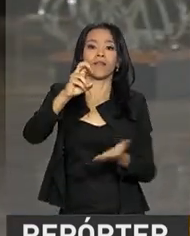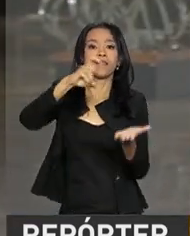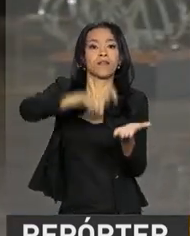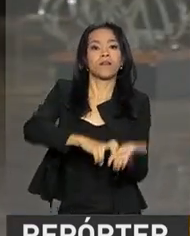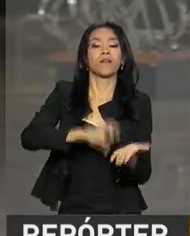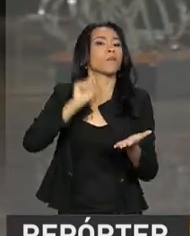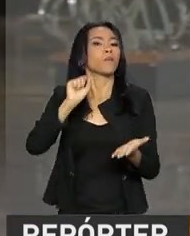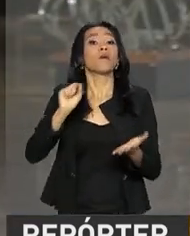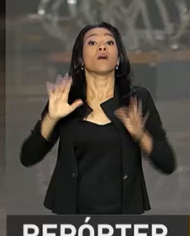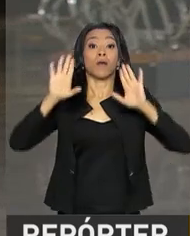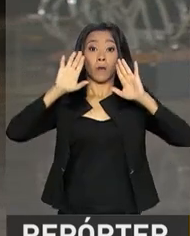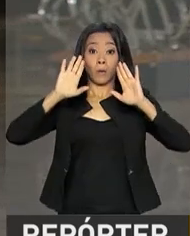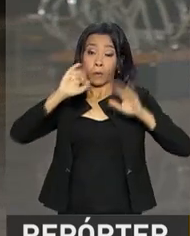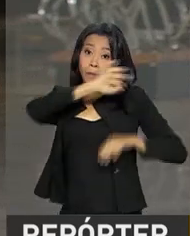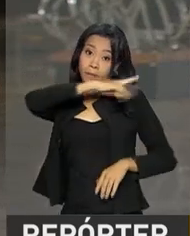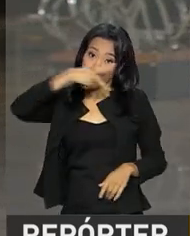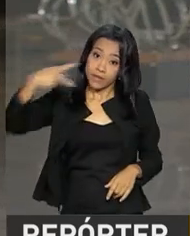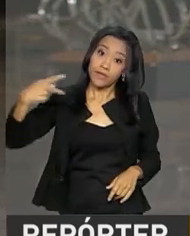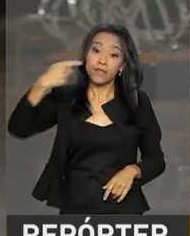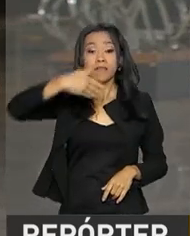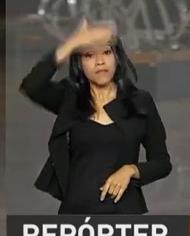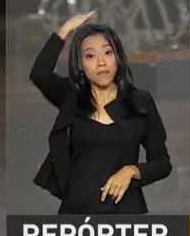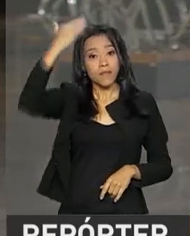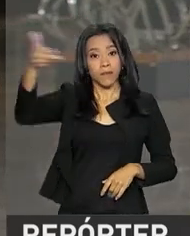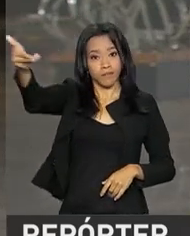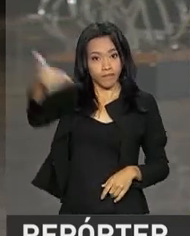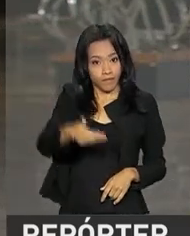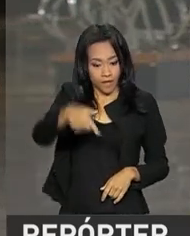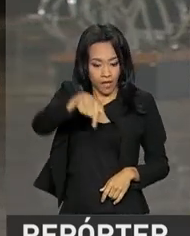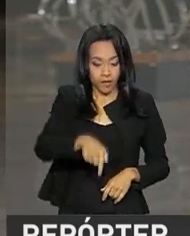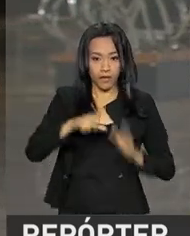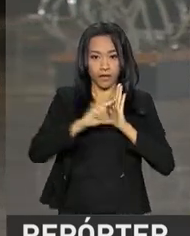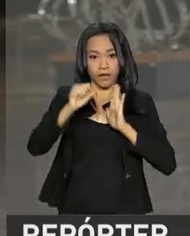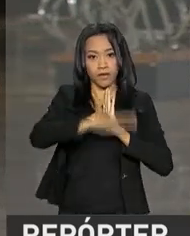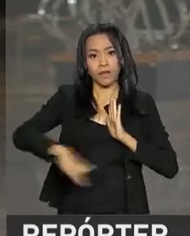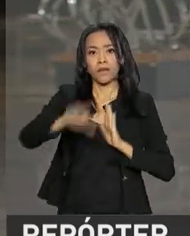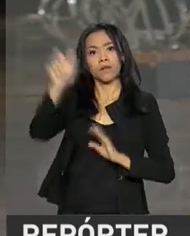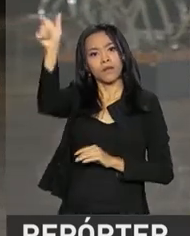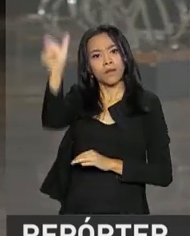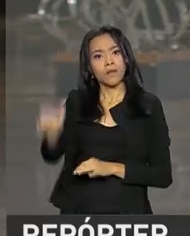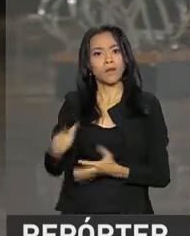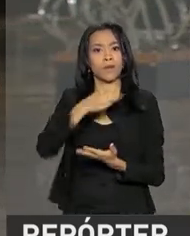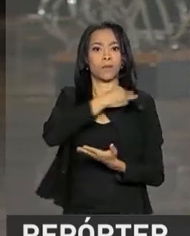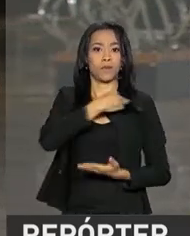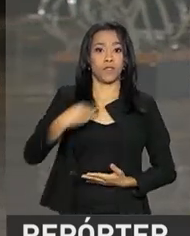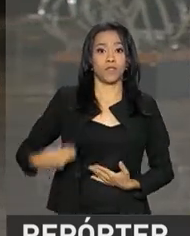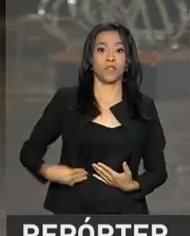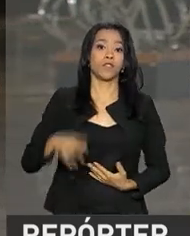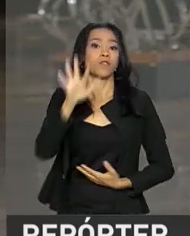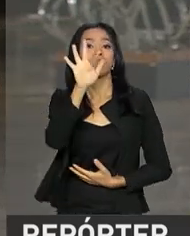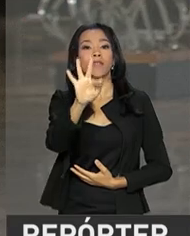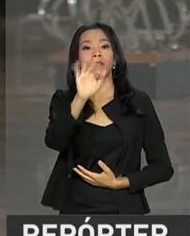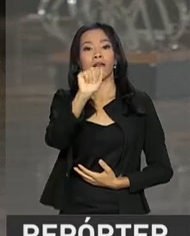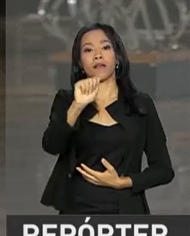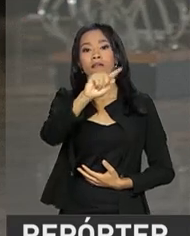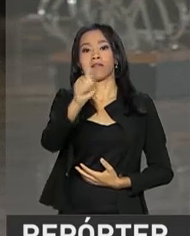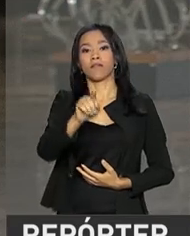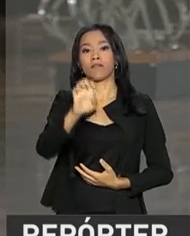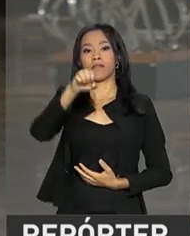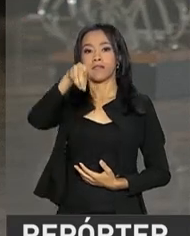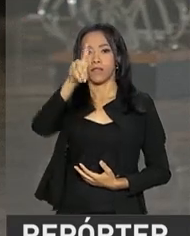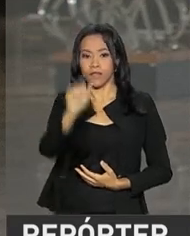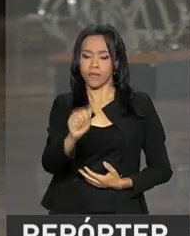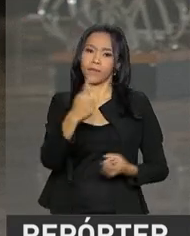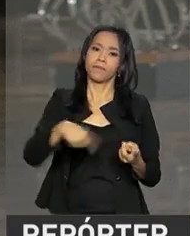o presidente Michel Temer recebe aqui no Palácio do Planalto o ministro da Fazenda, Henrique Meirelles. Em seguida, às 11 horas,